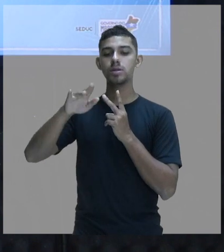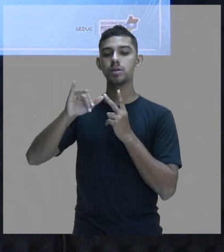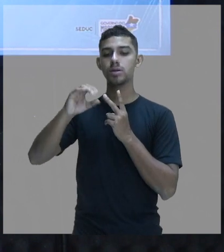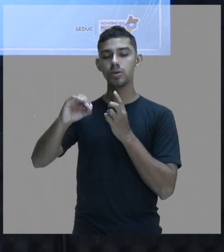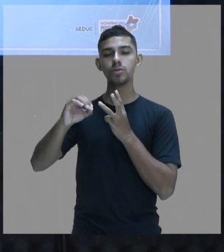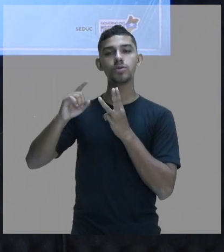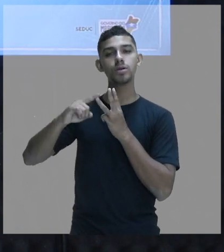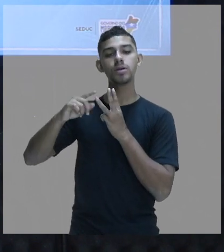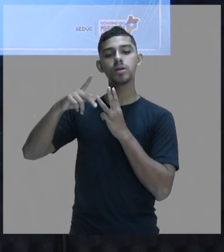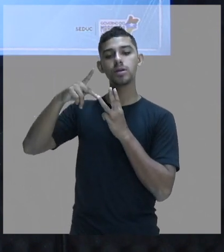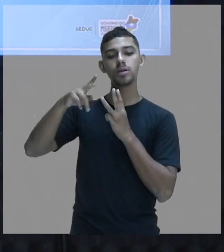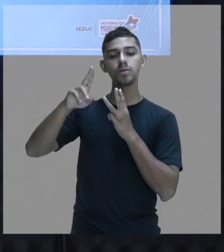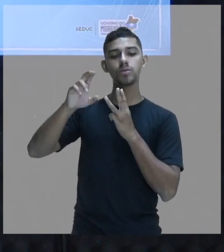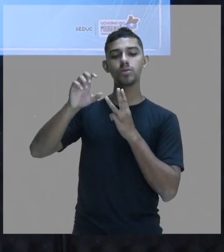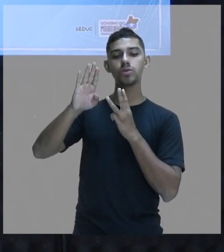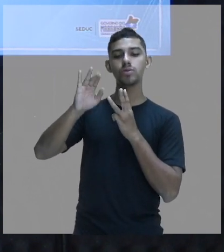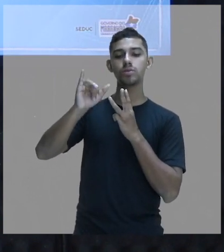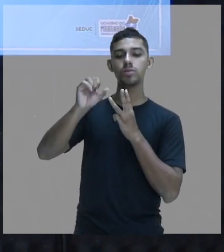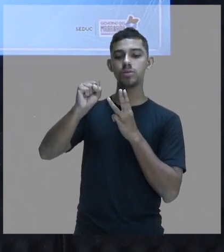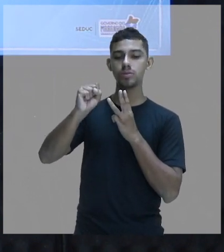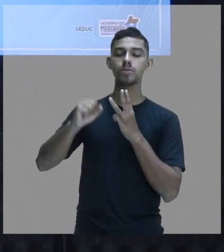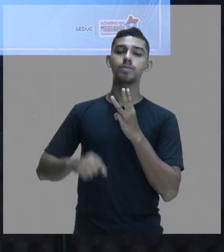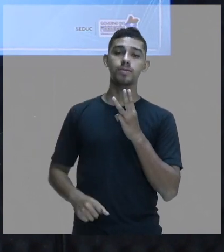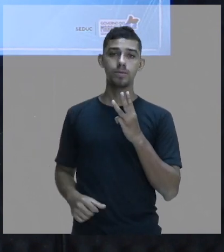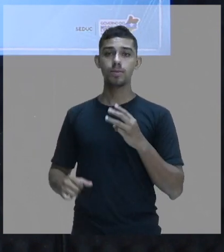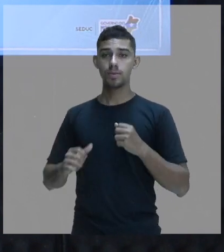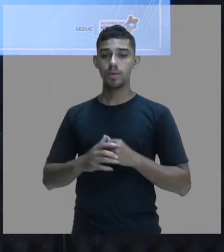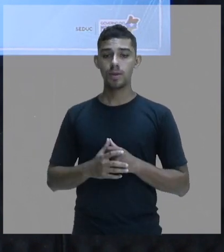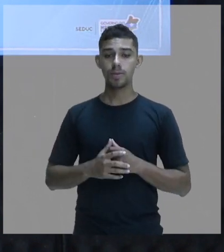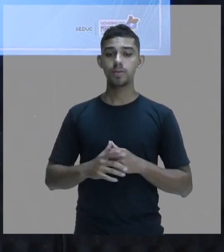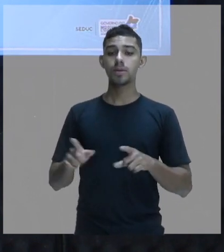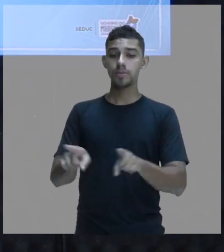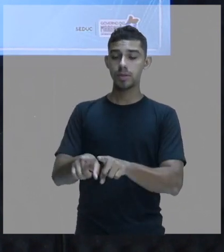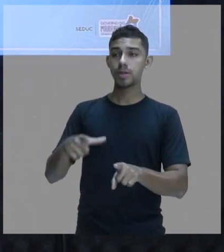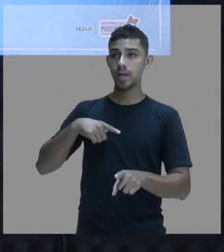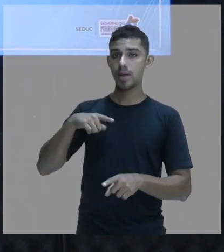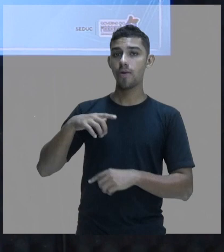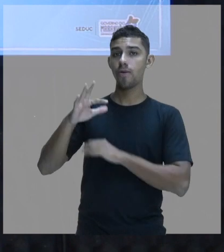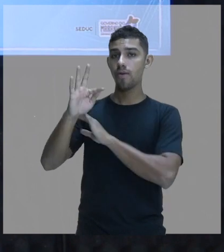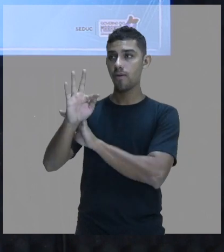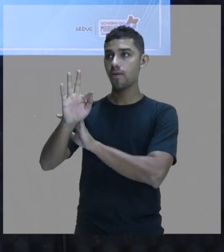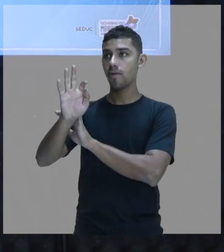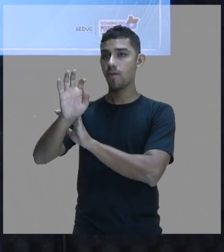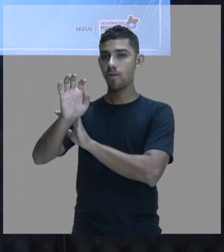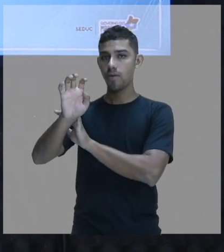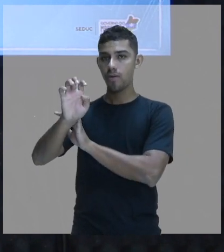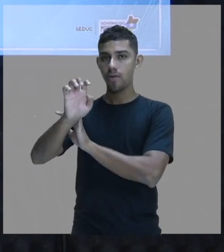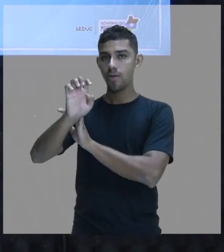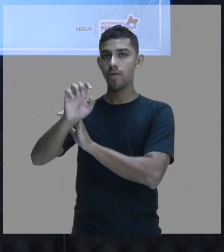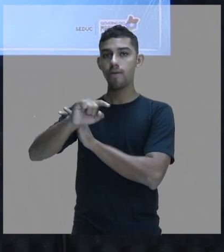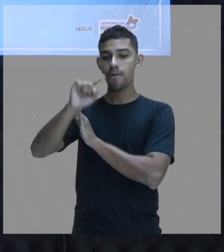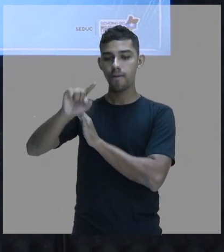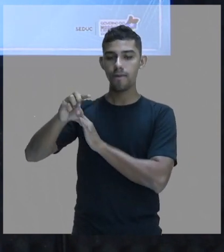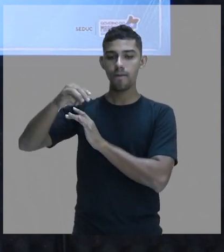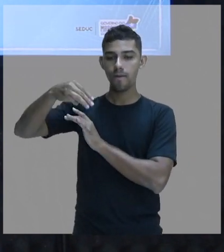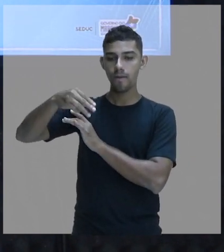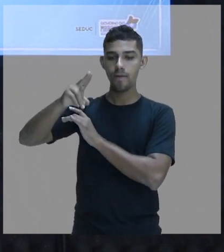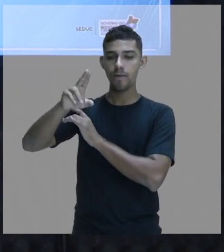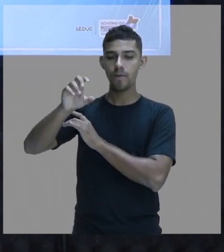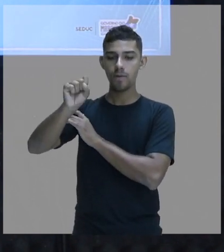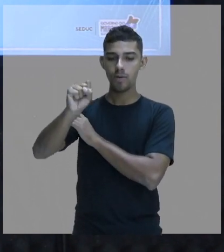que é esse osso grandão aqui, ó, o osso ilíaco. Daí nós temos o fêmur, que todo mundo sabe. Se eu fizer uma pergunta aqui, qual é o